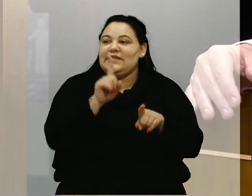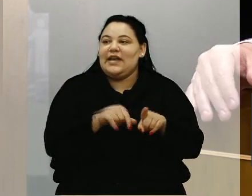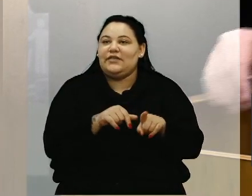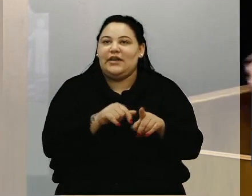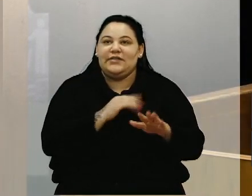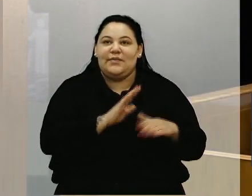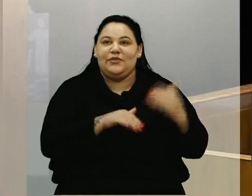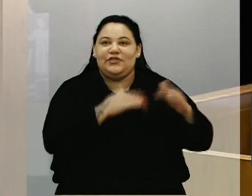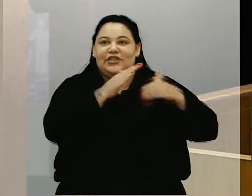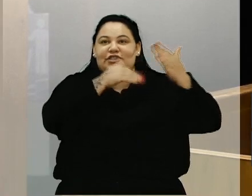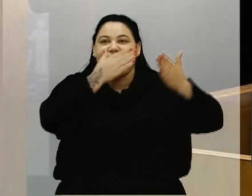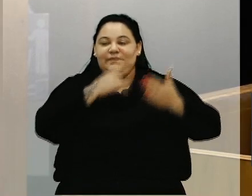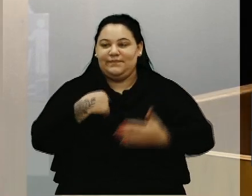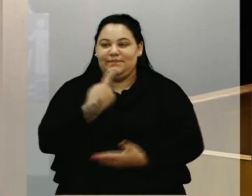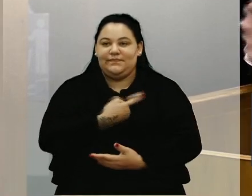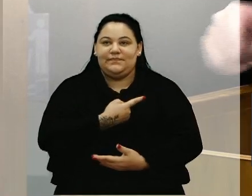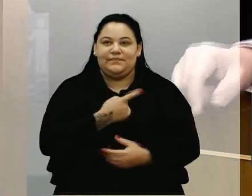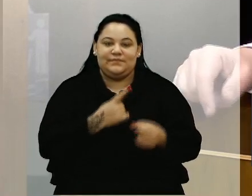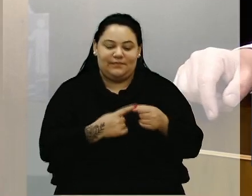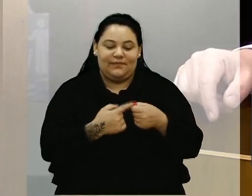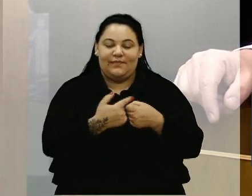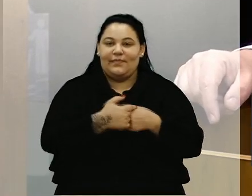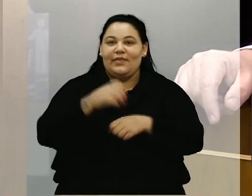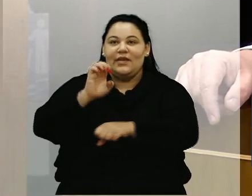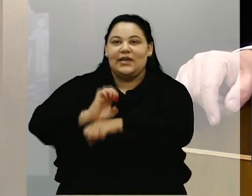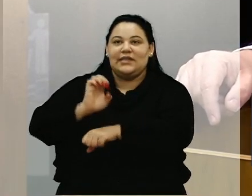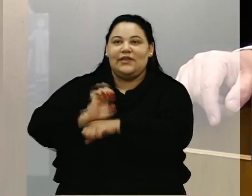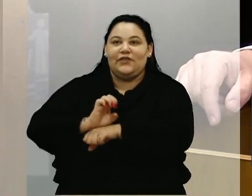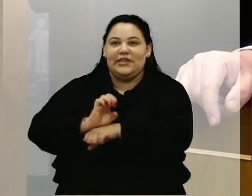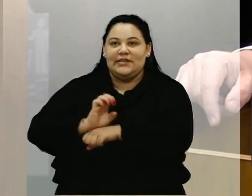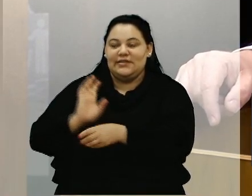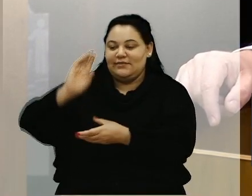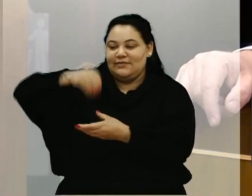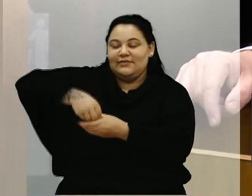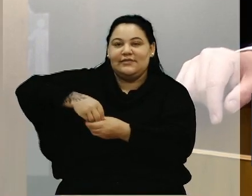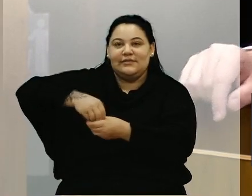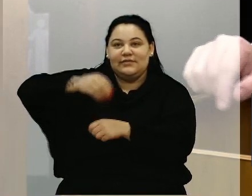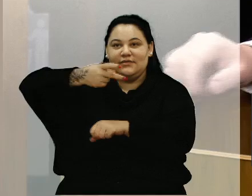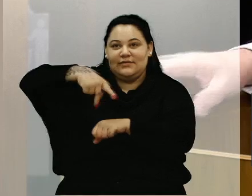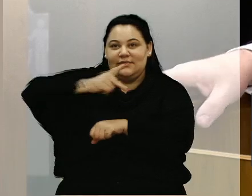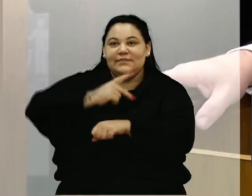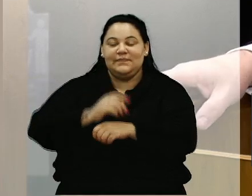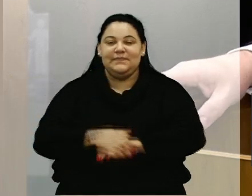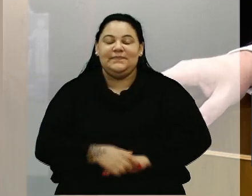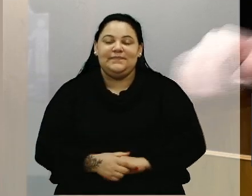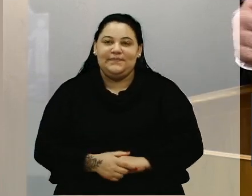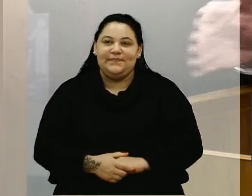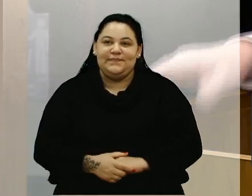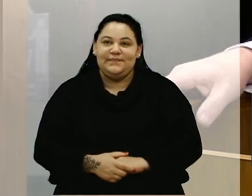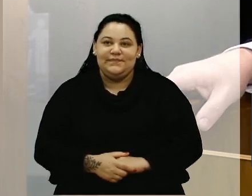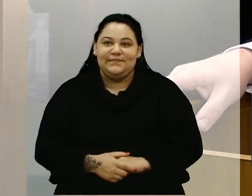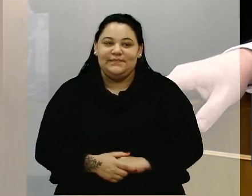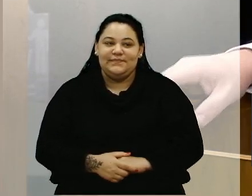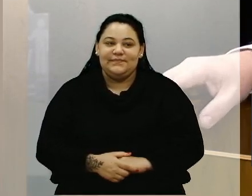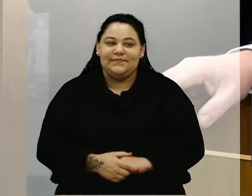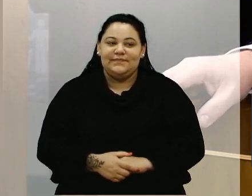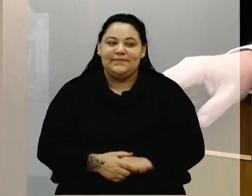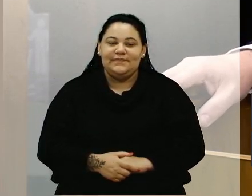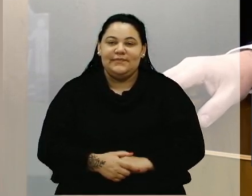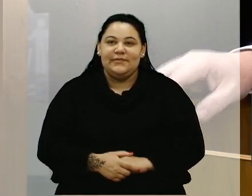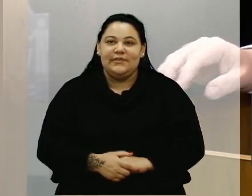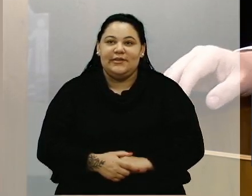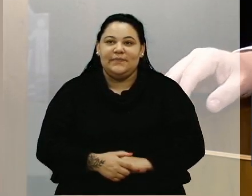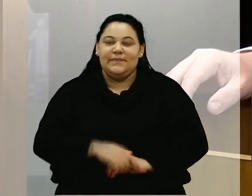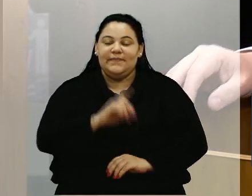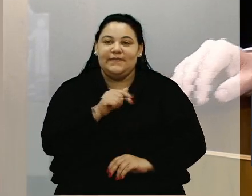desenvolvimento da nossa cidade, do nosso estado e do nosso país. Exaltamos também, além da saga do imigrante,